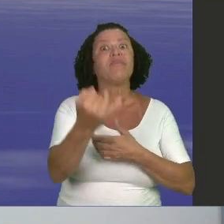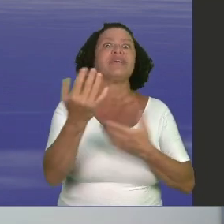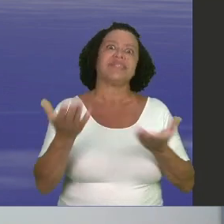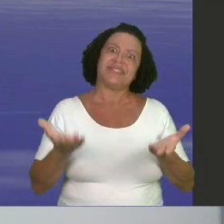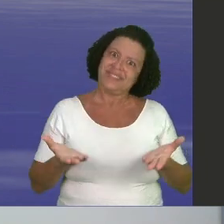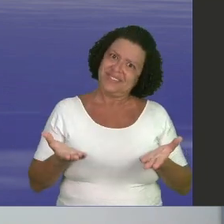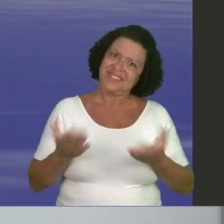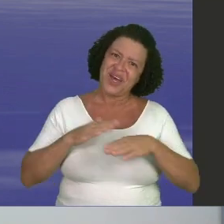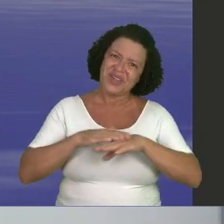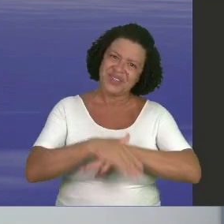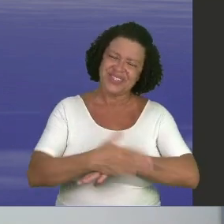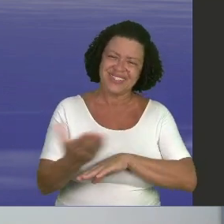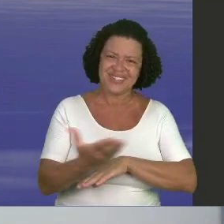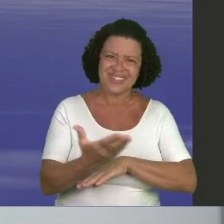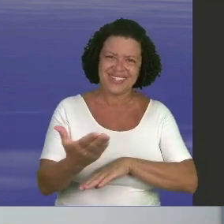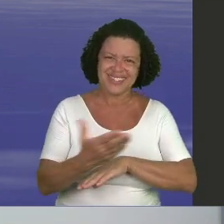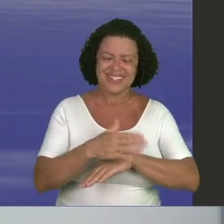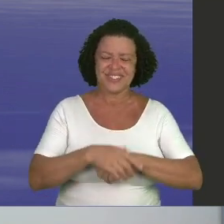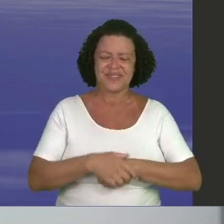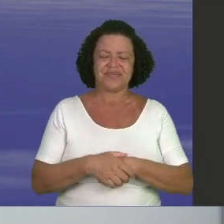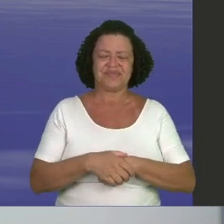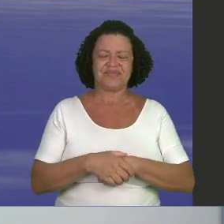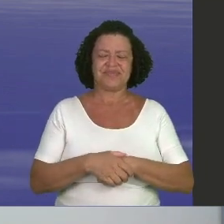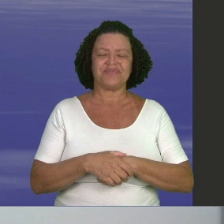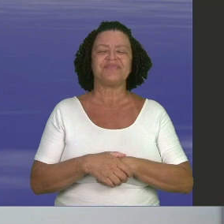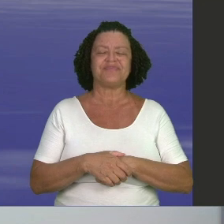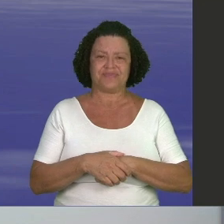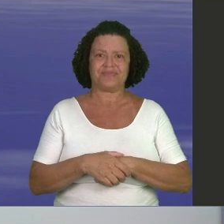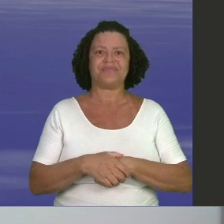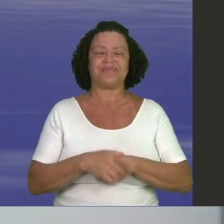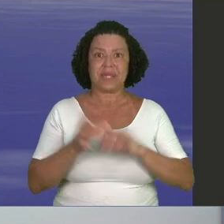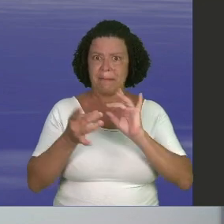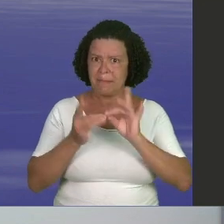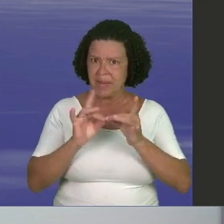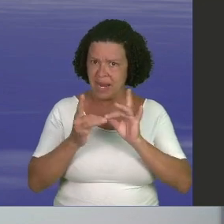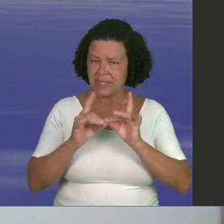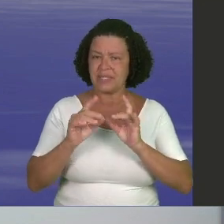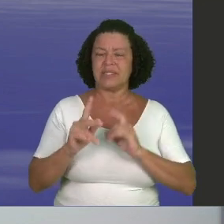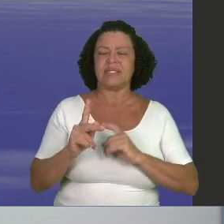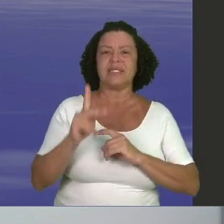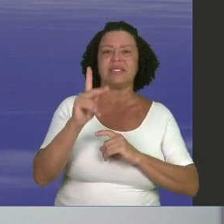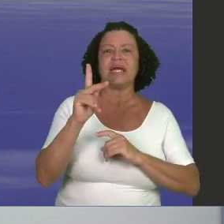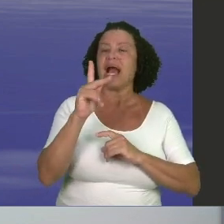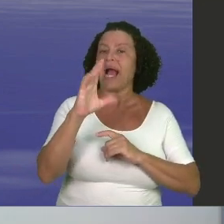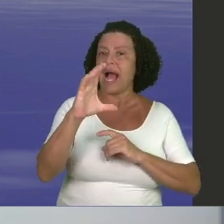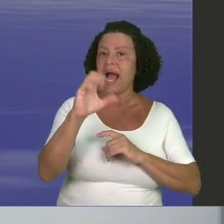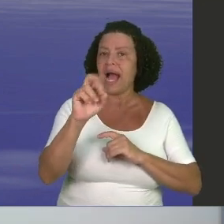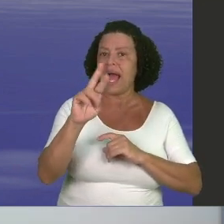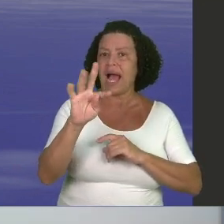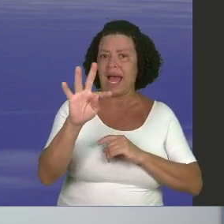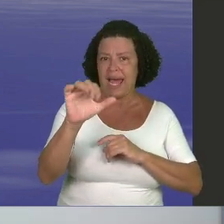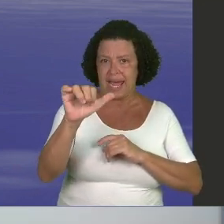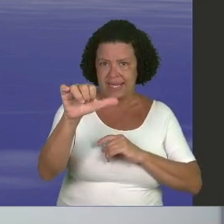a noite de hoje. Nada melhor do que a prece de Cáritas.